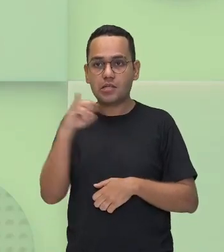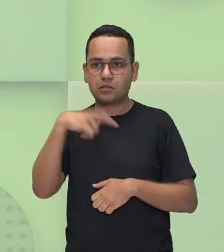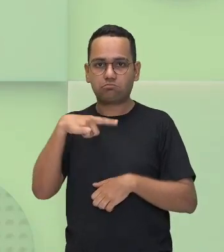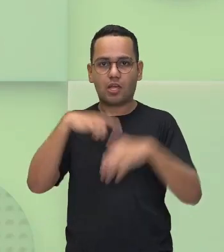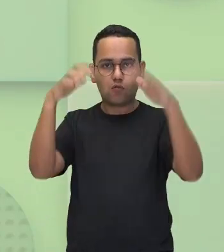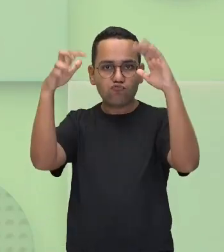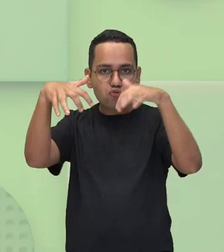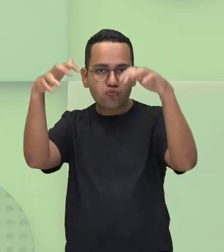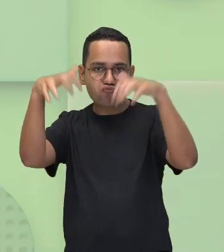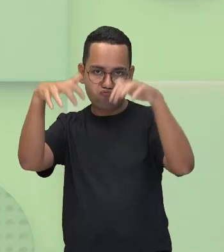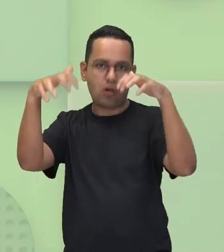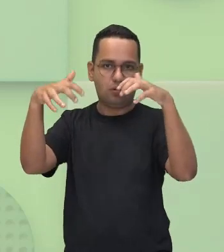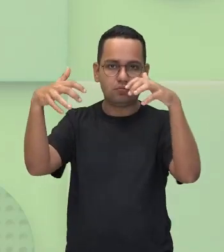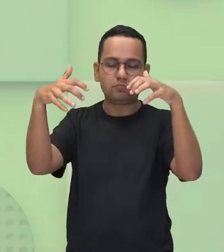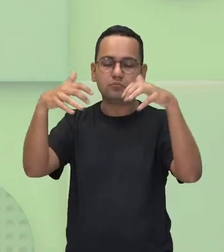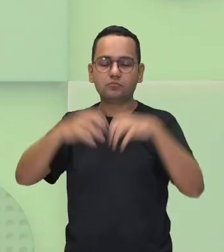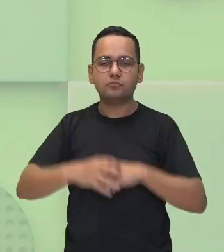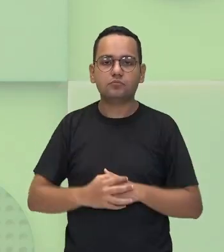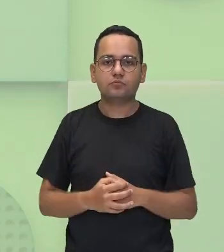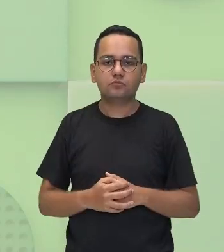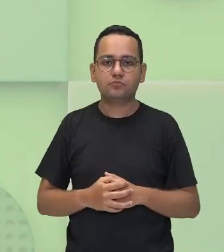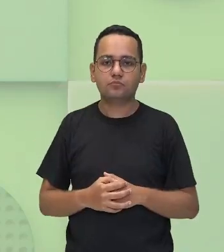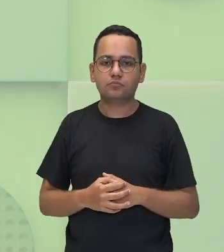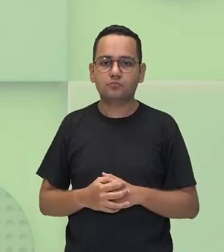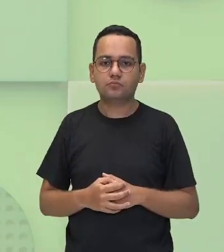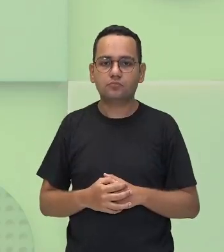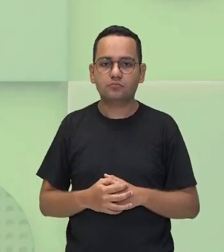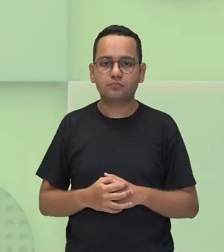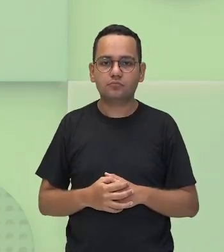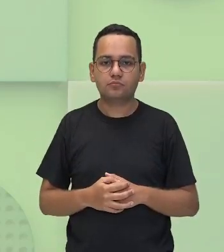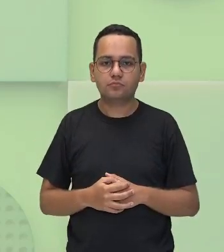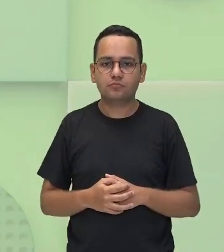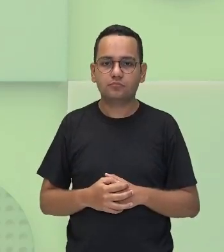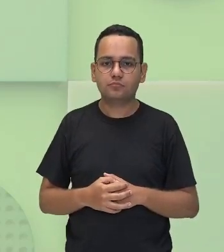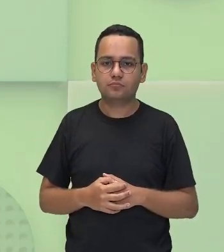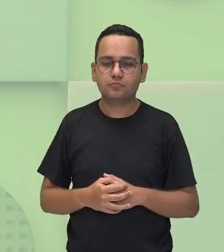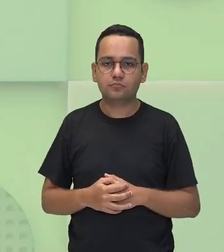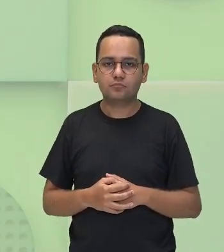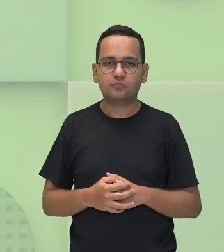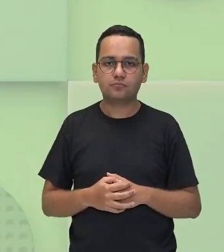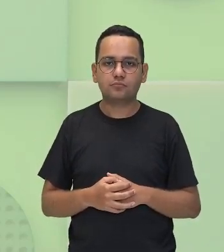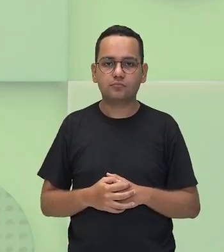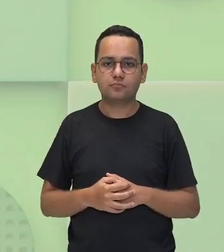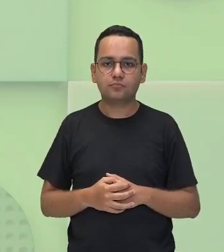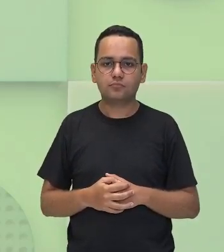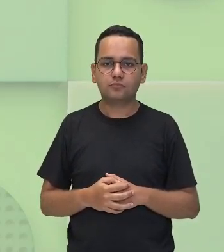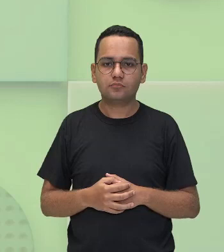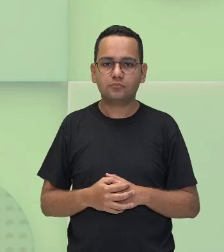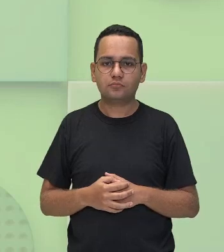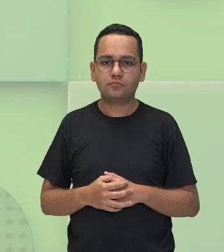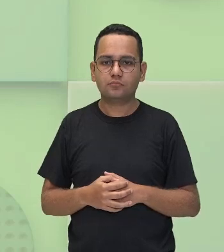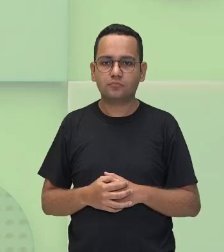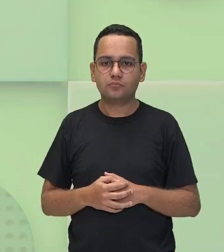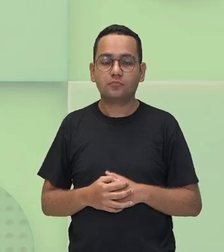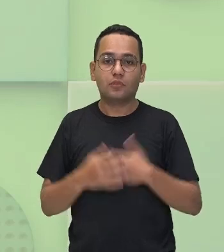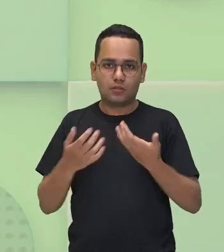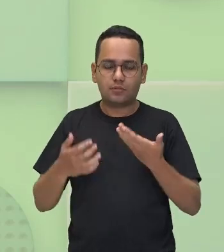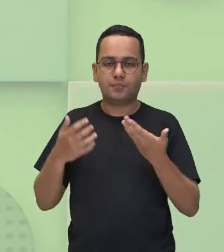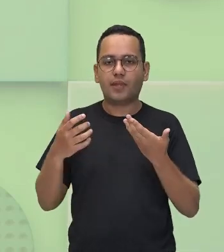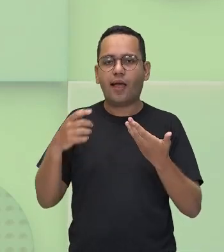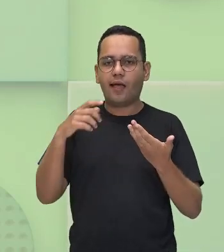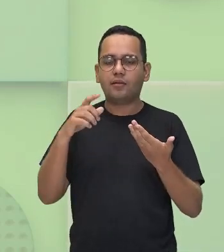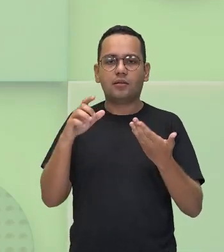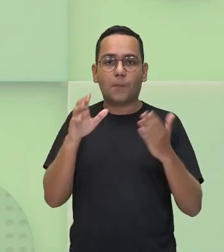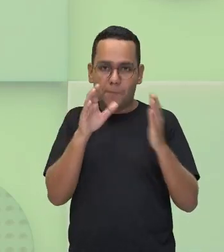precipitação, de formação de chuvas pelo próprio ciclo da água, então esse ciclo da água,